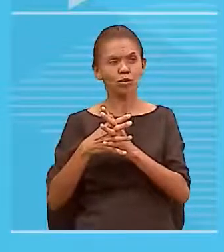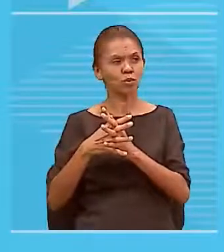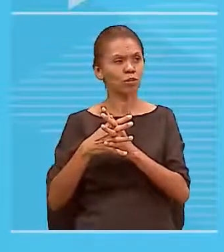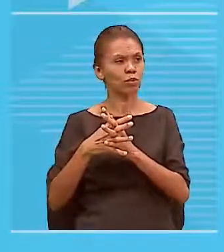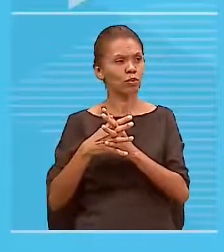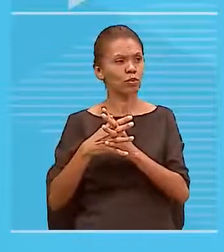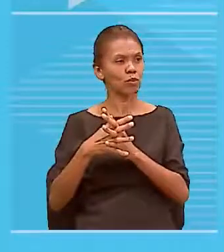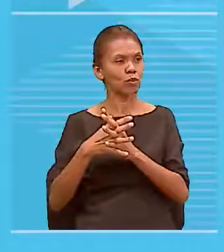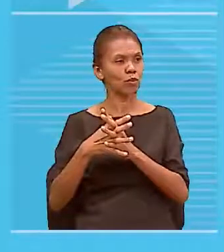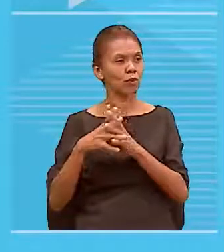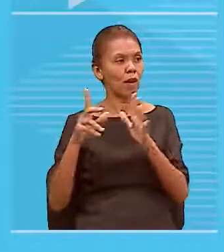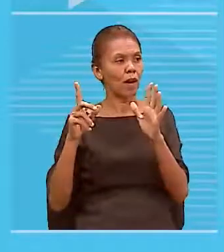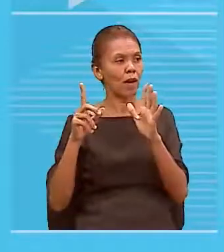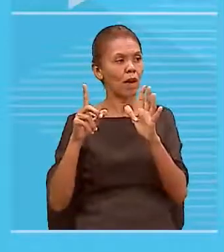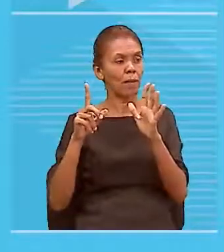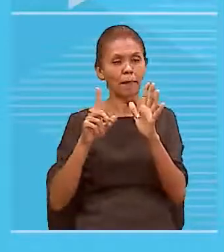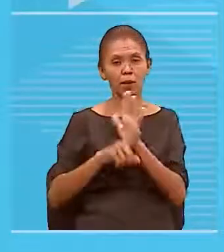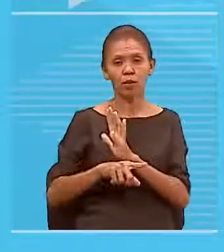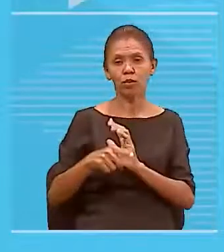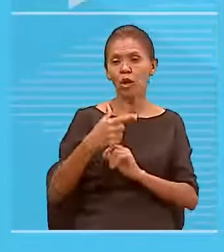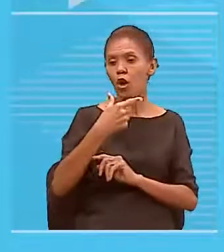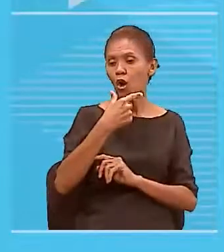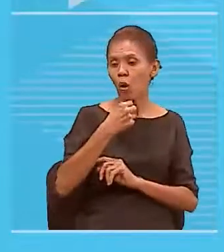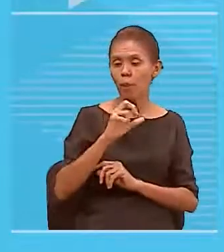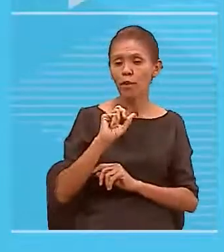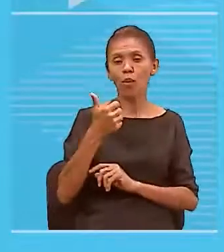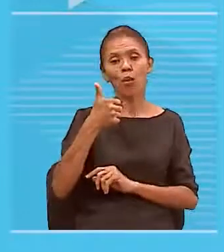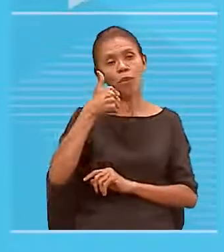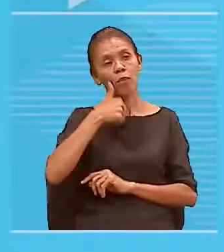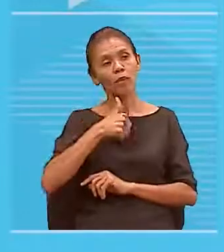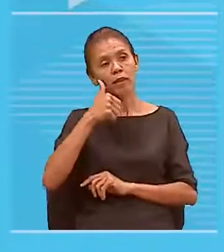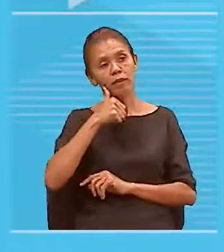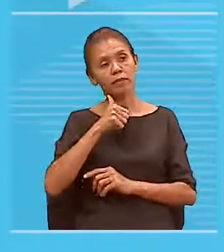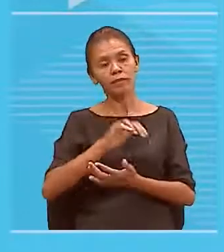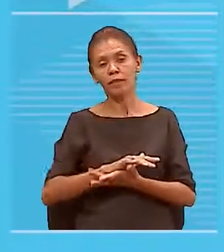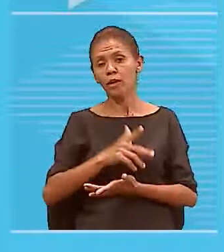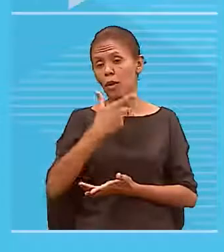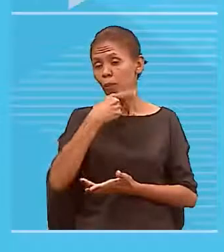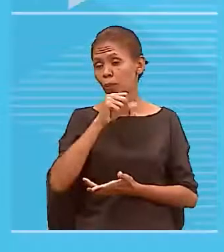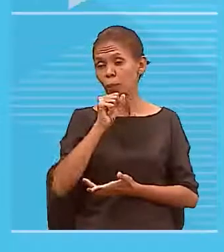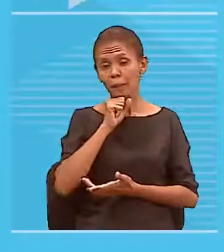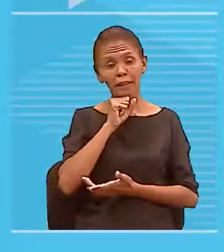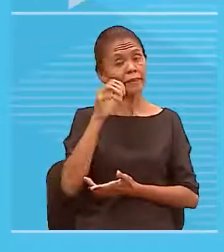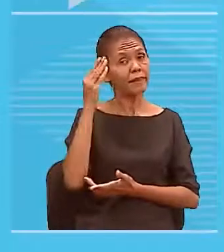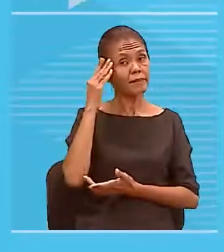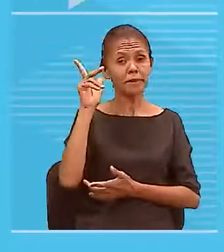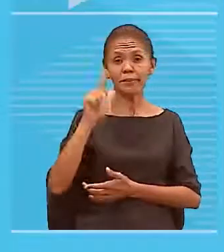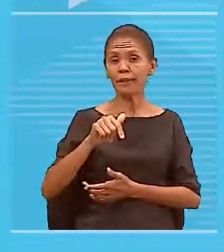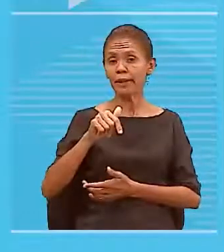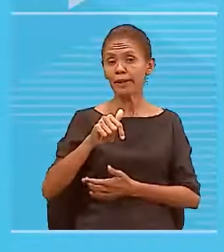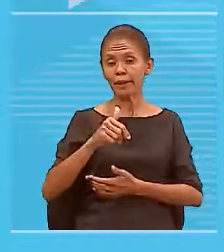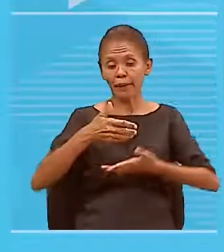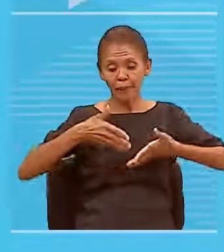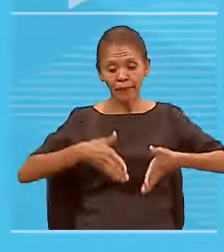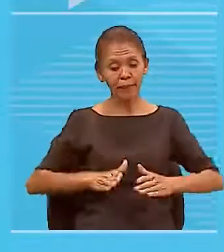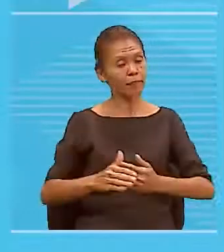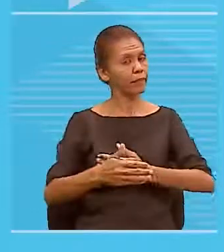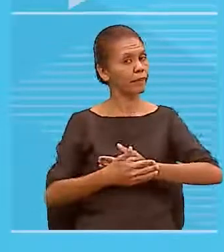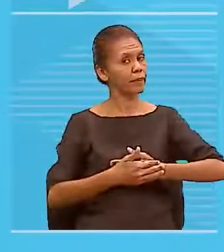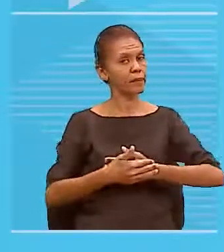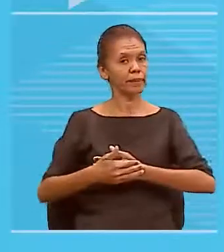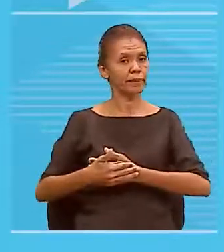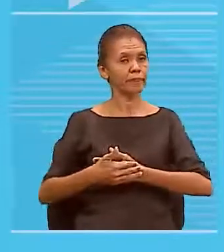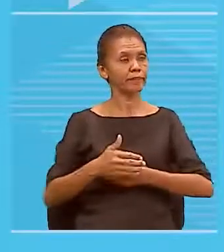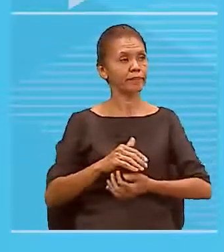né que havia nascido com a criança substantivo